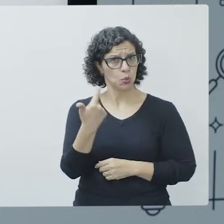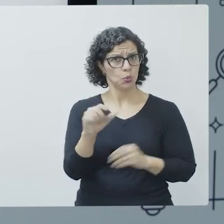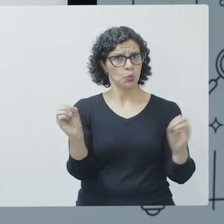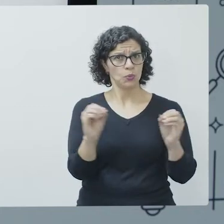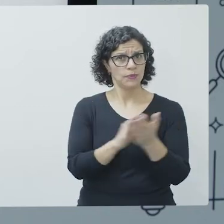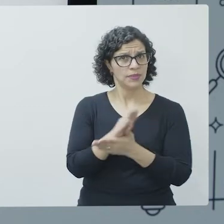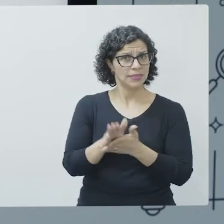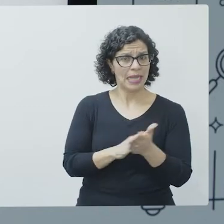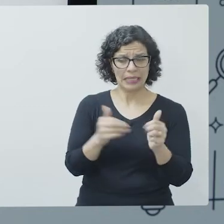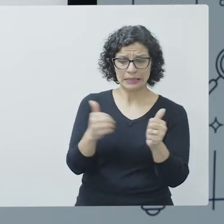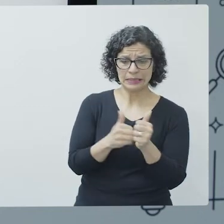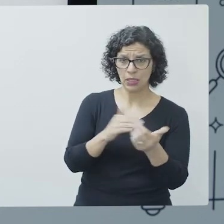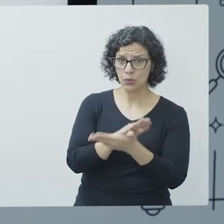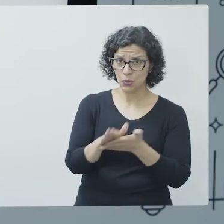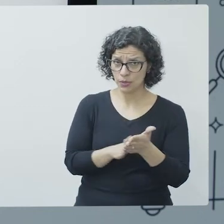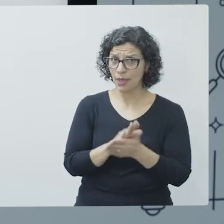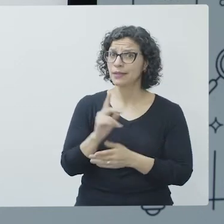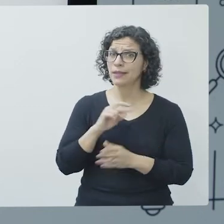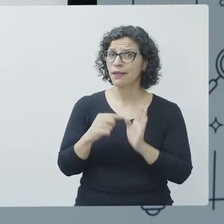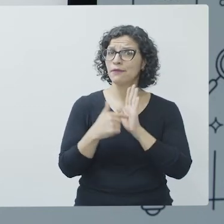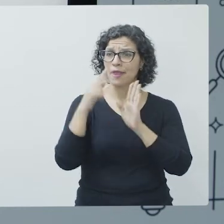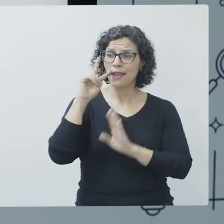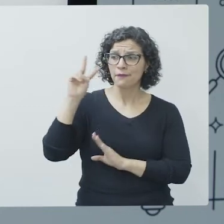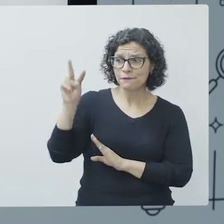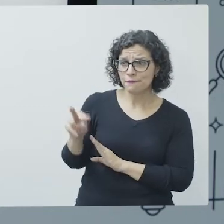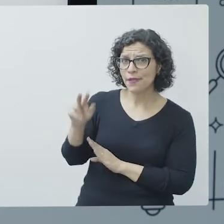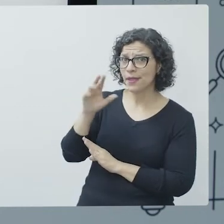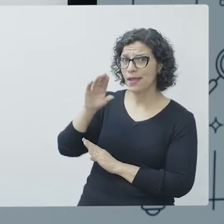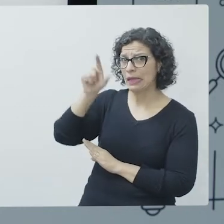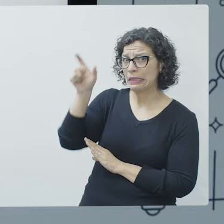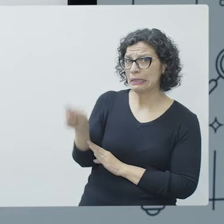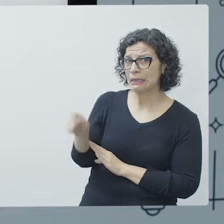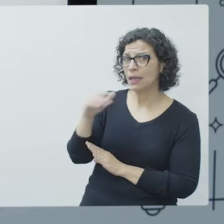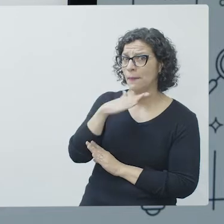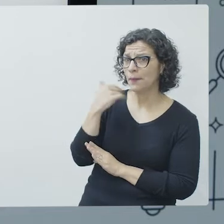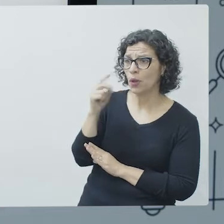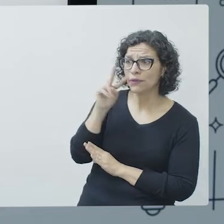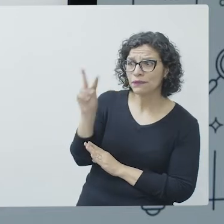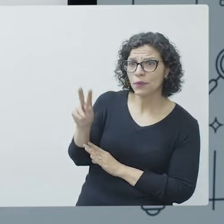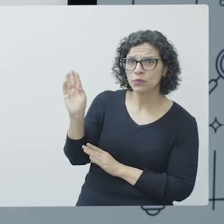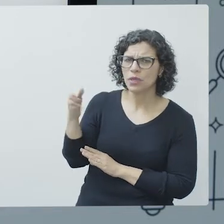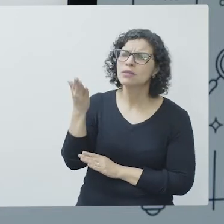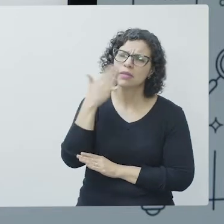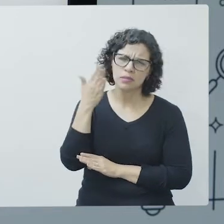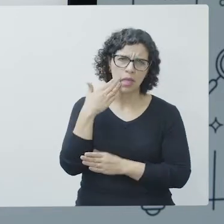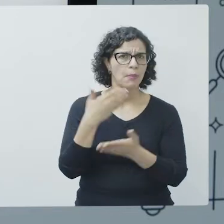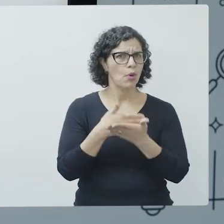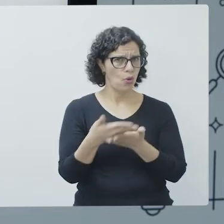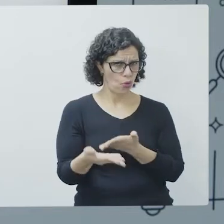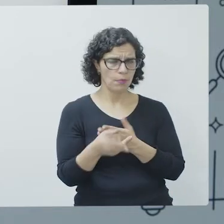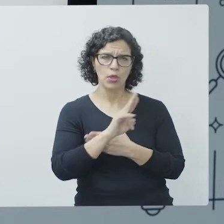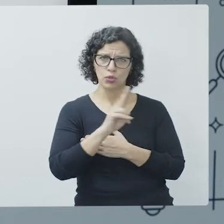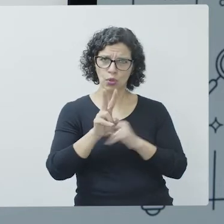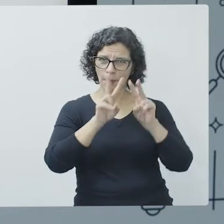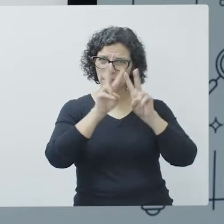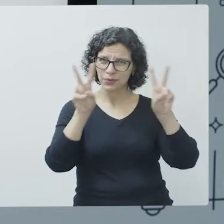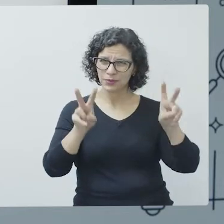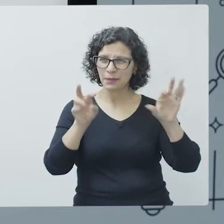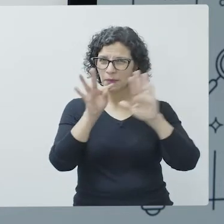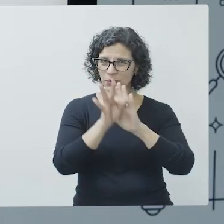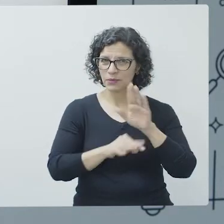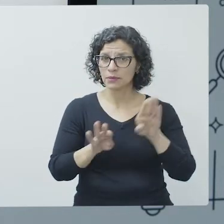tinha nenhum mistério que a morte ia aparecer, esse personagem morte apareceria na história logo de início. Lido a